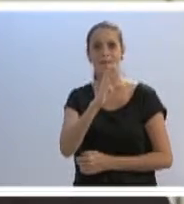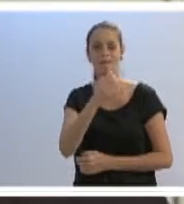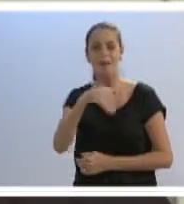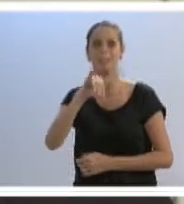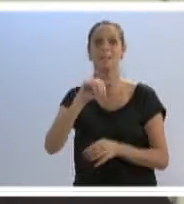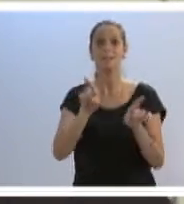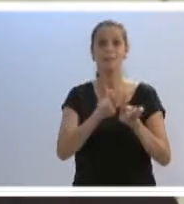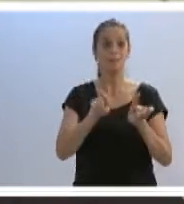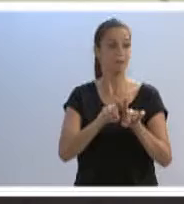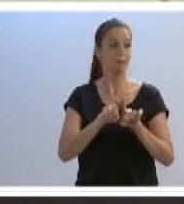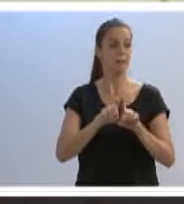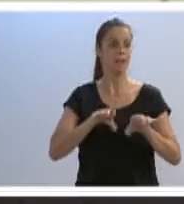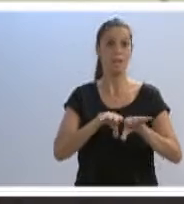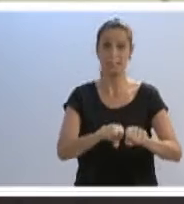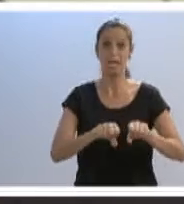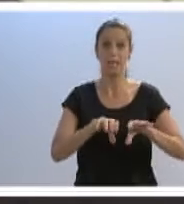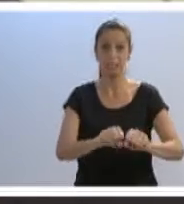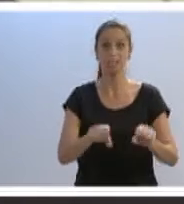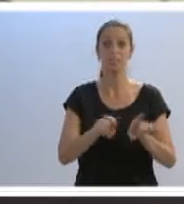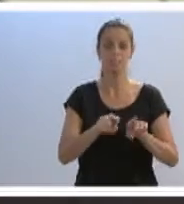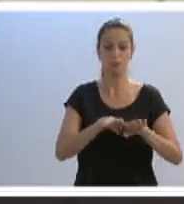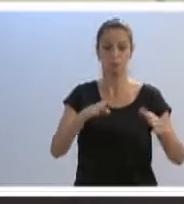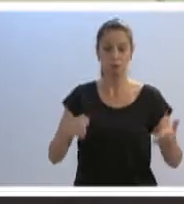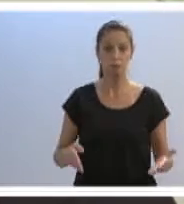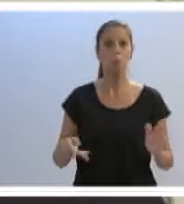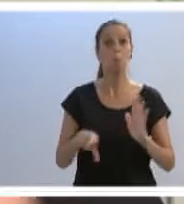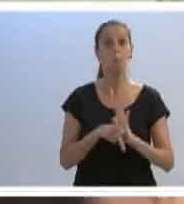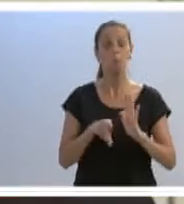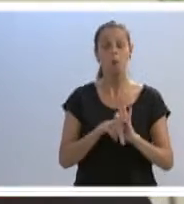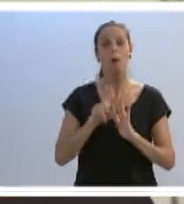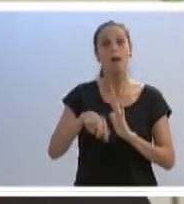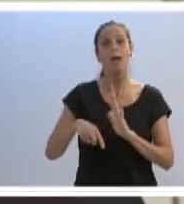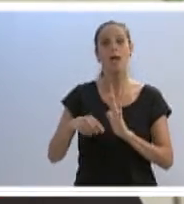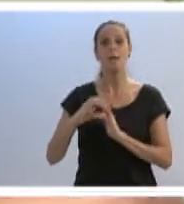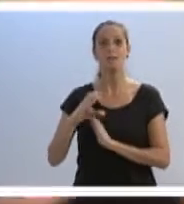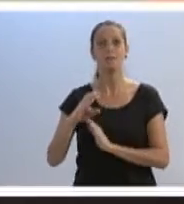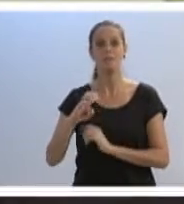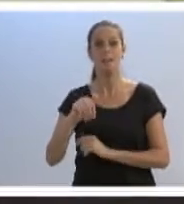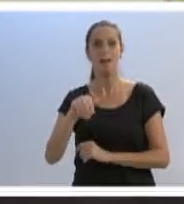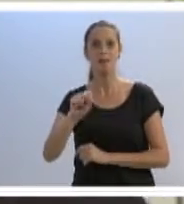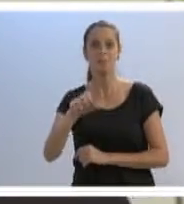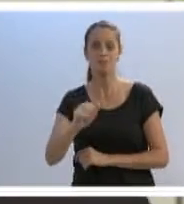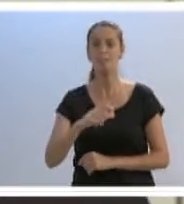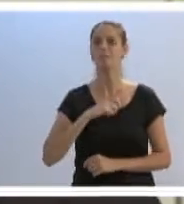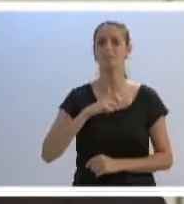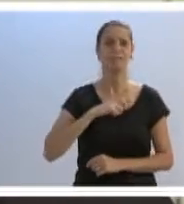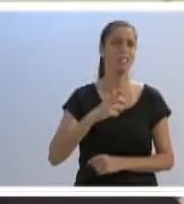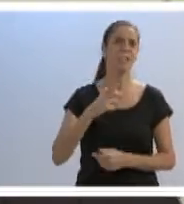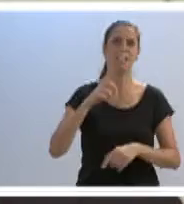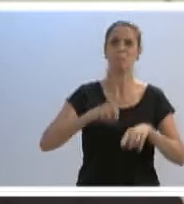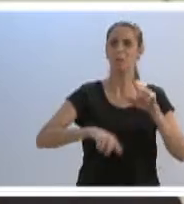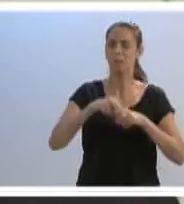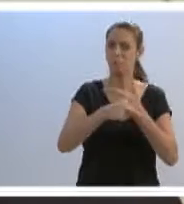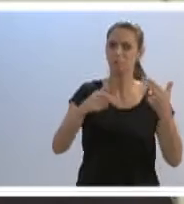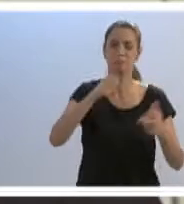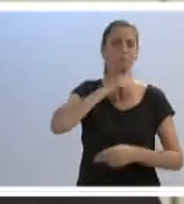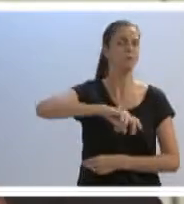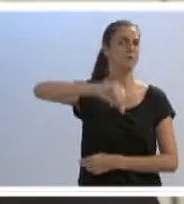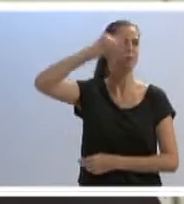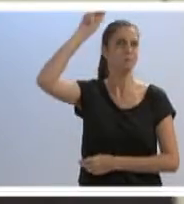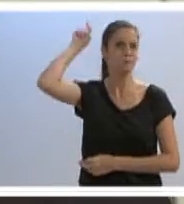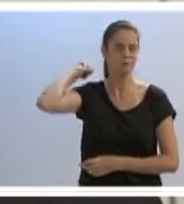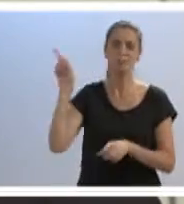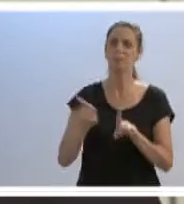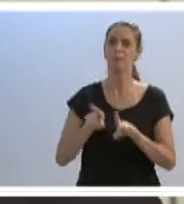uma caixa de fruta do Ceasa. Então a gente tem mesas reaproveitadas do tempo da Dering de 1990,